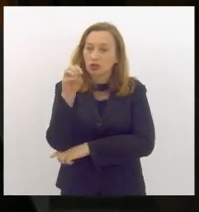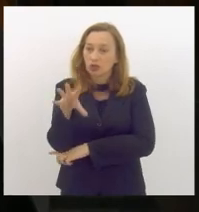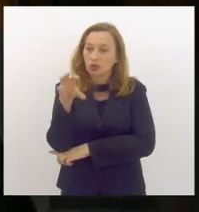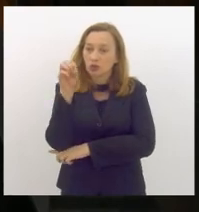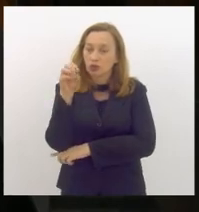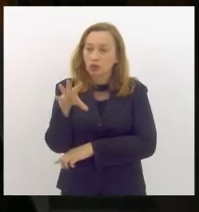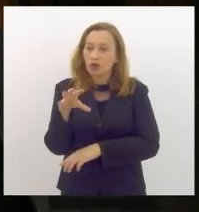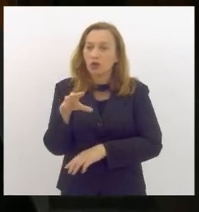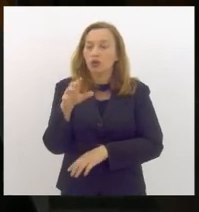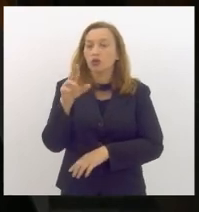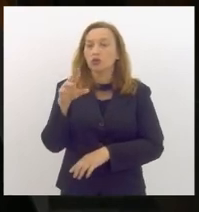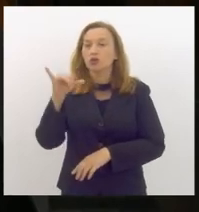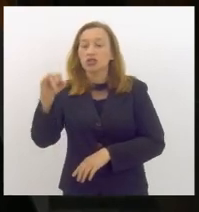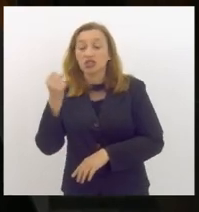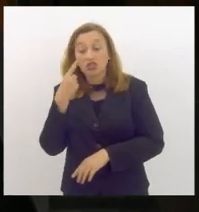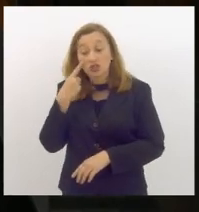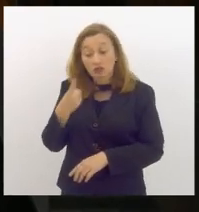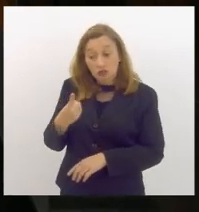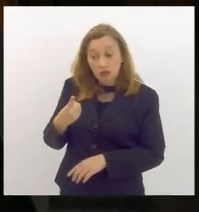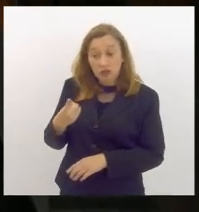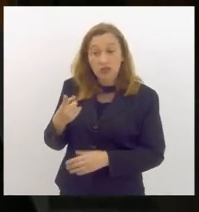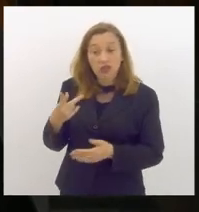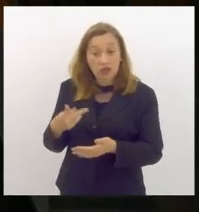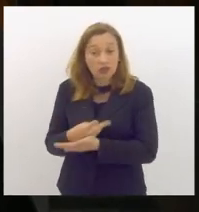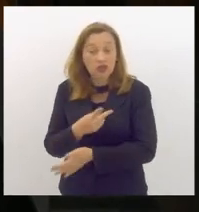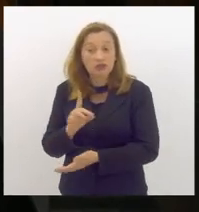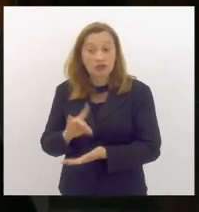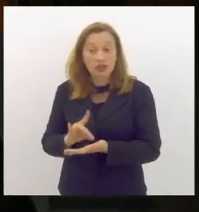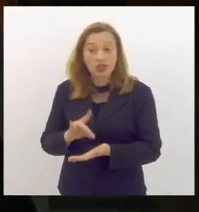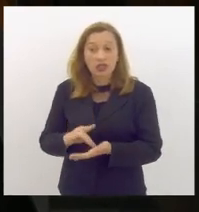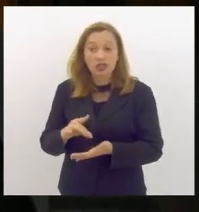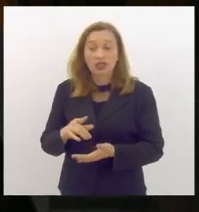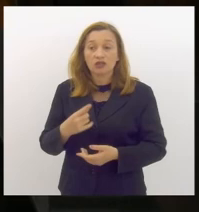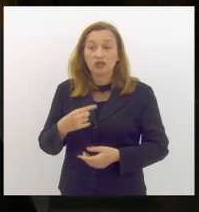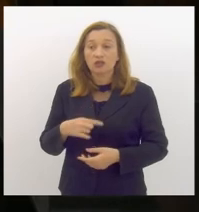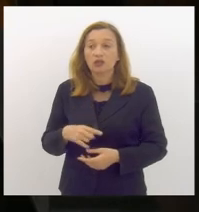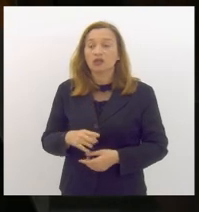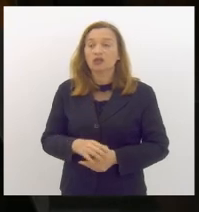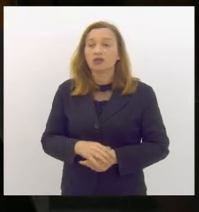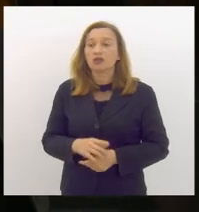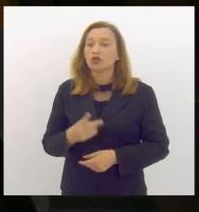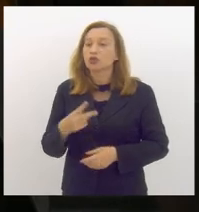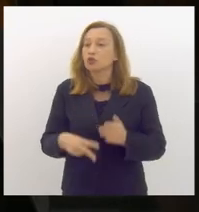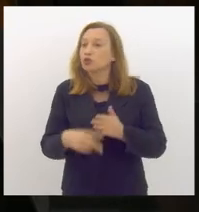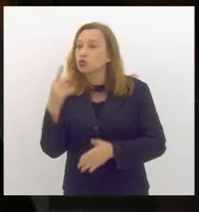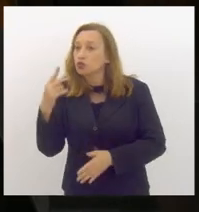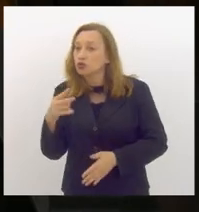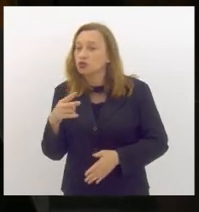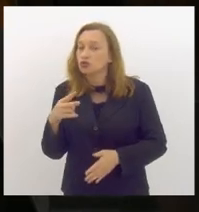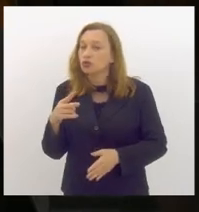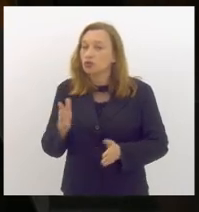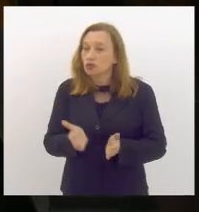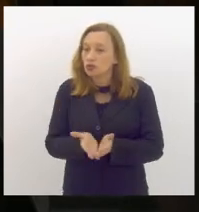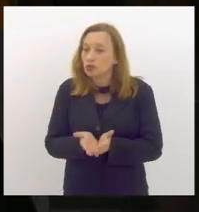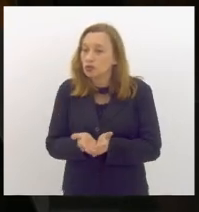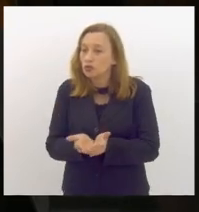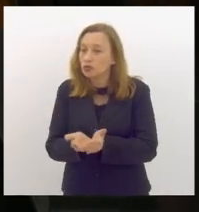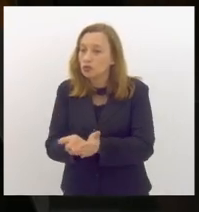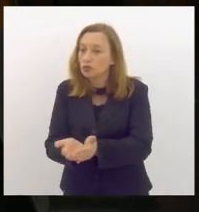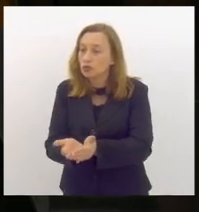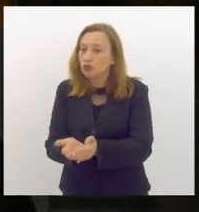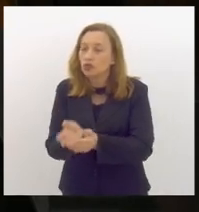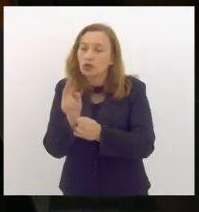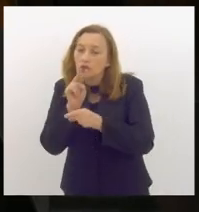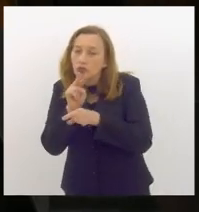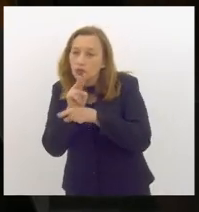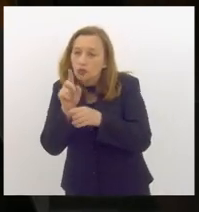e a gente foi ver se havia vestígios disso, a gente foi abordado duas vezes por embarcações com